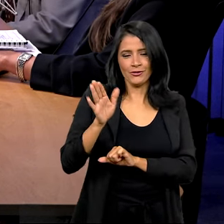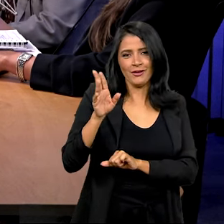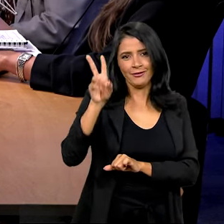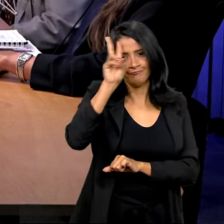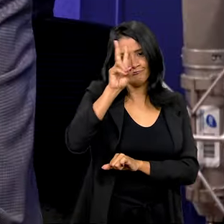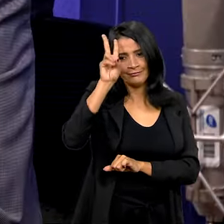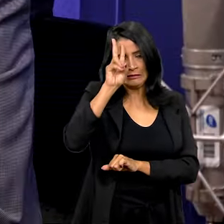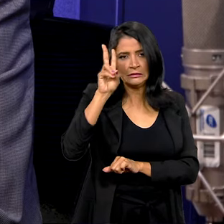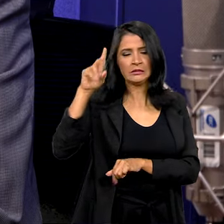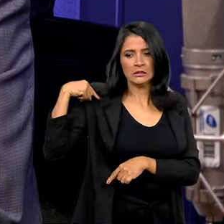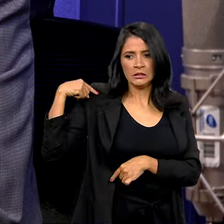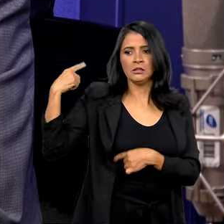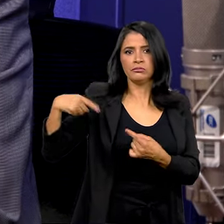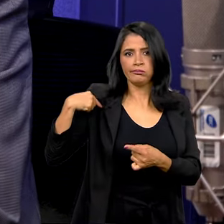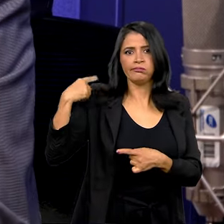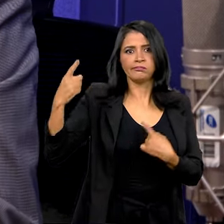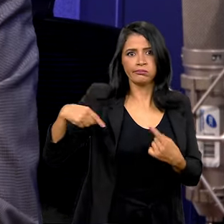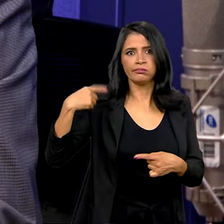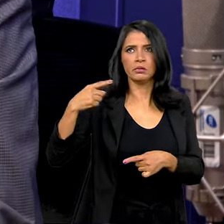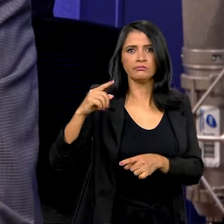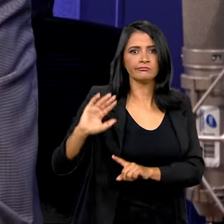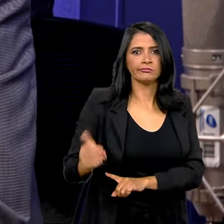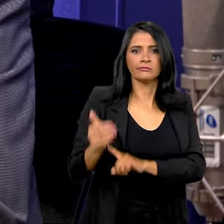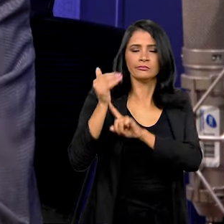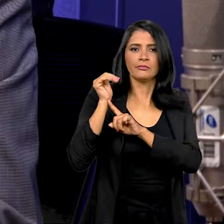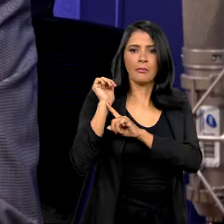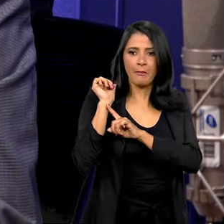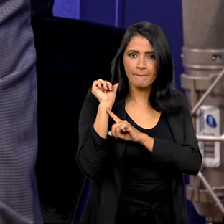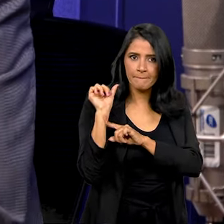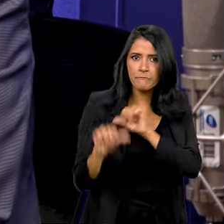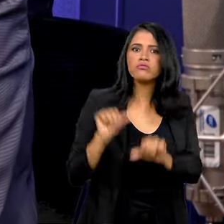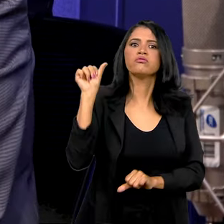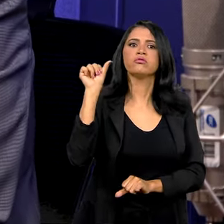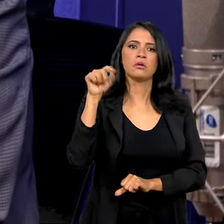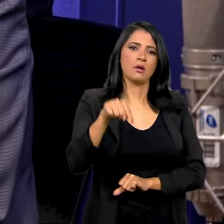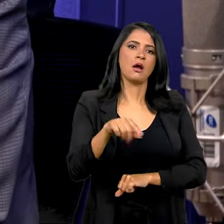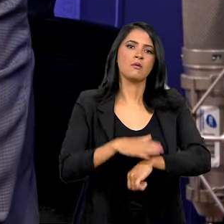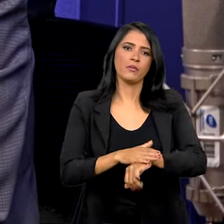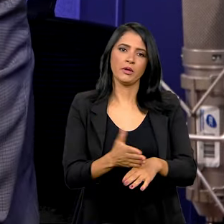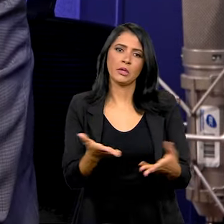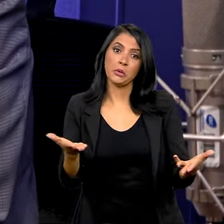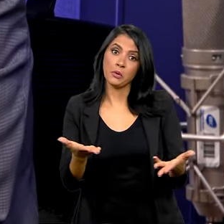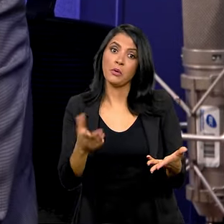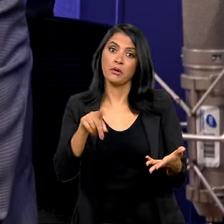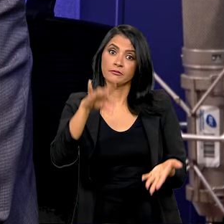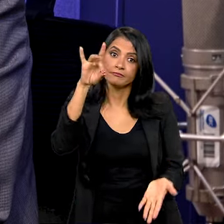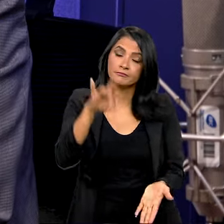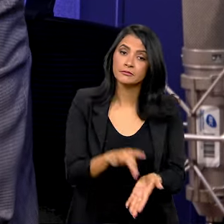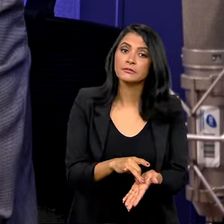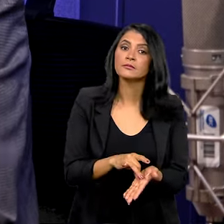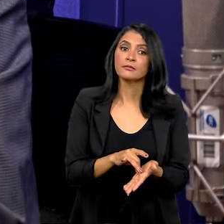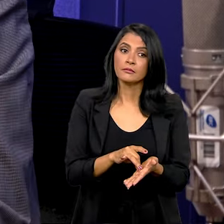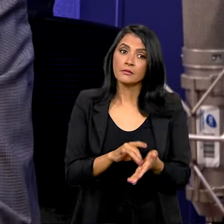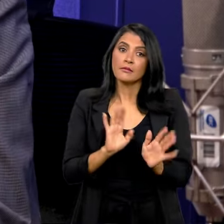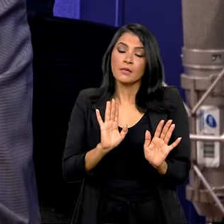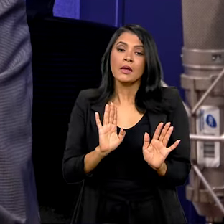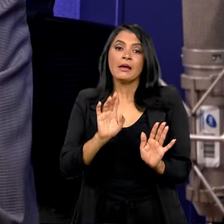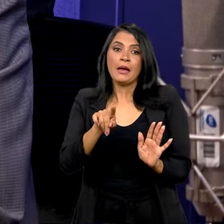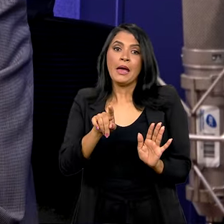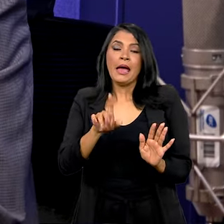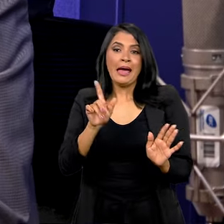história eh de rupturas tecnológicas importantes talvez este seja o momento definitivo ou